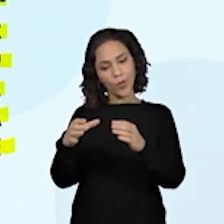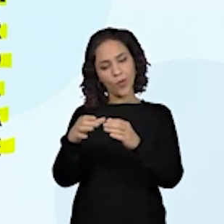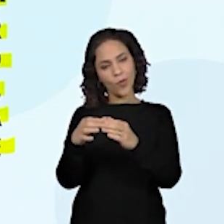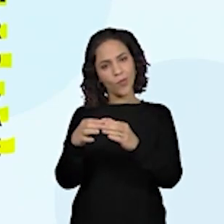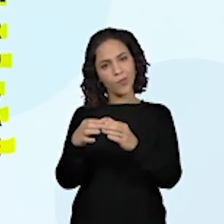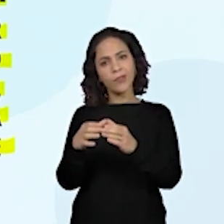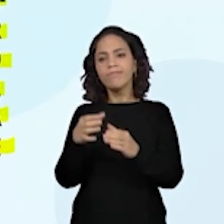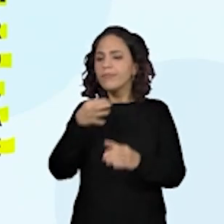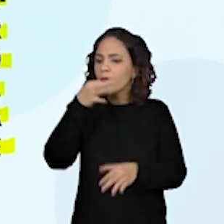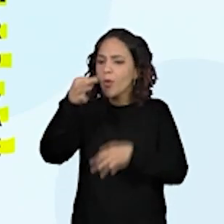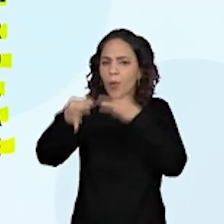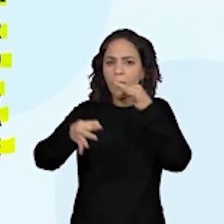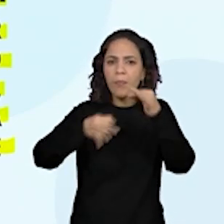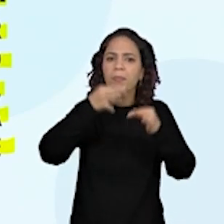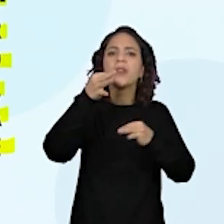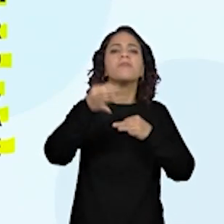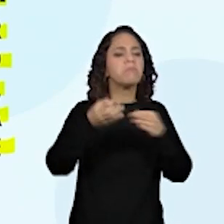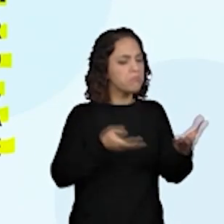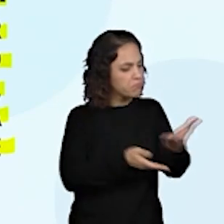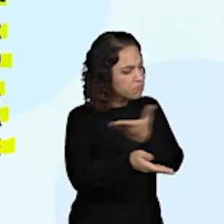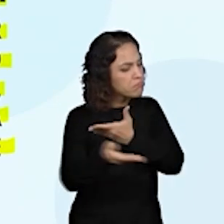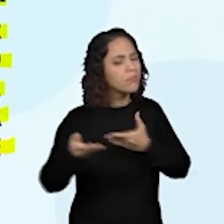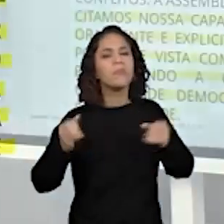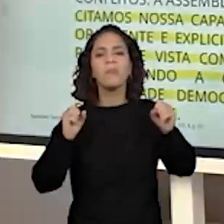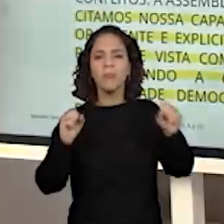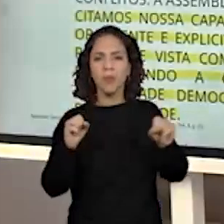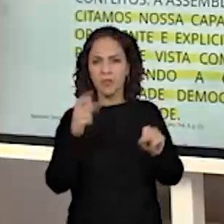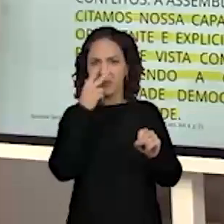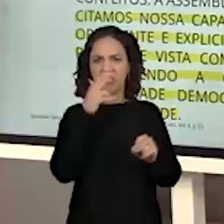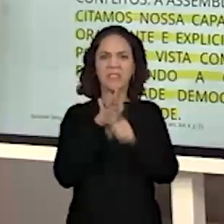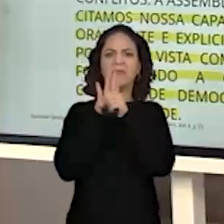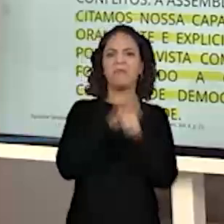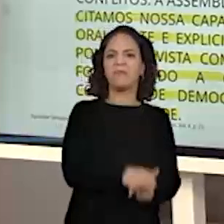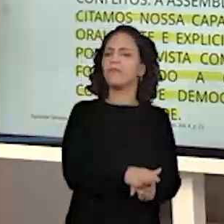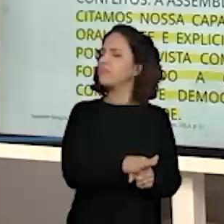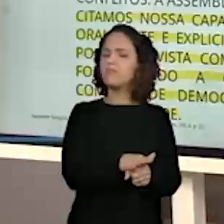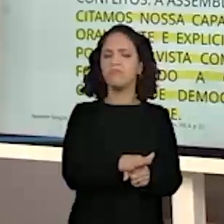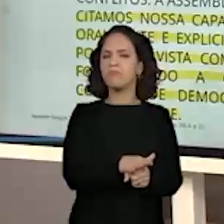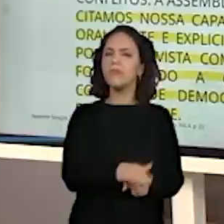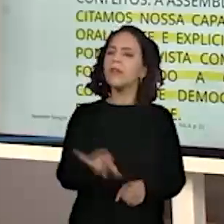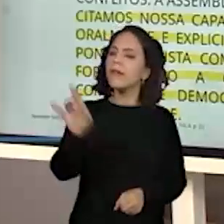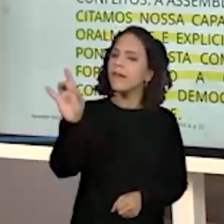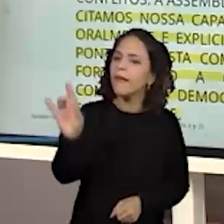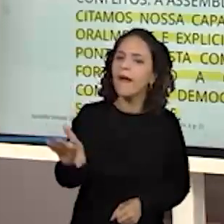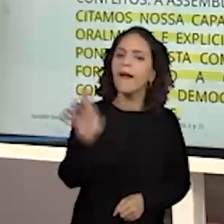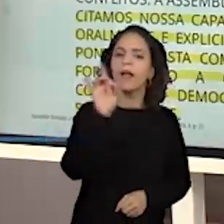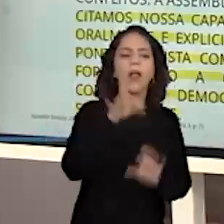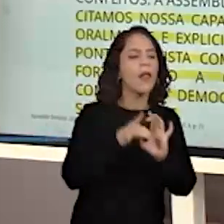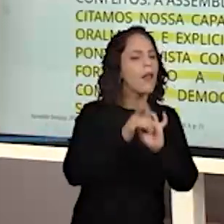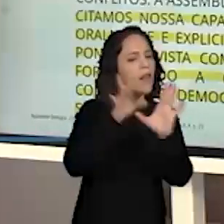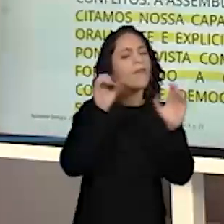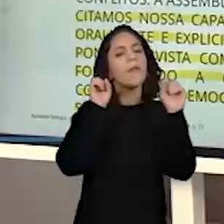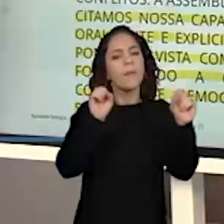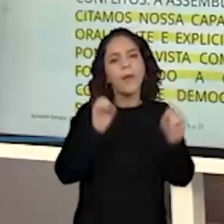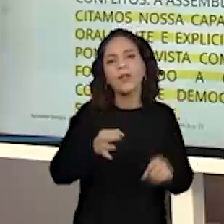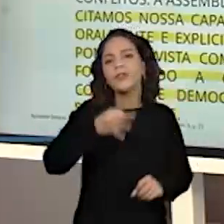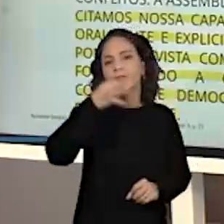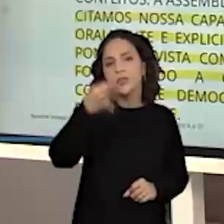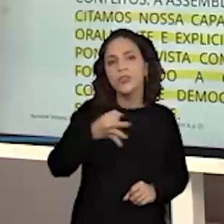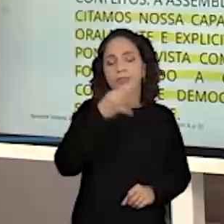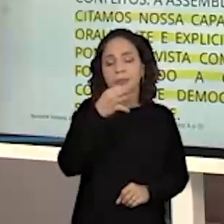democrática em que a opinião de todos é levada em conta, cada opinião é levada em conta para a tomada